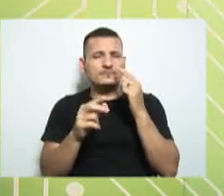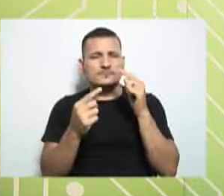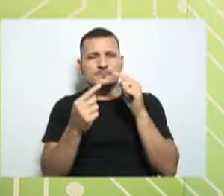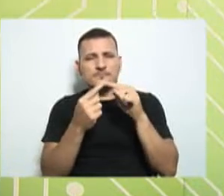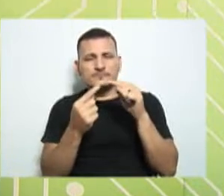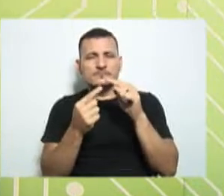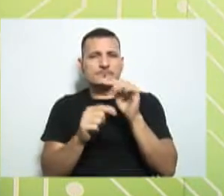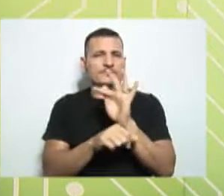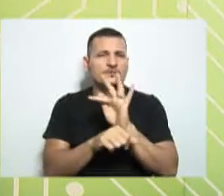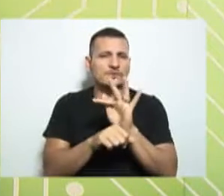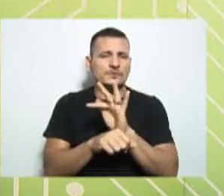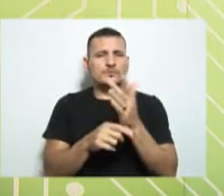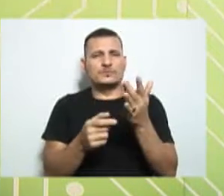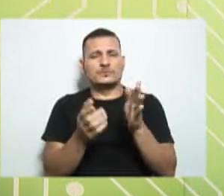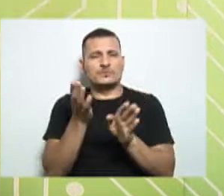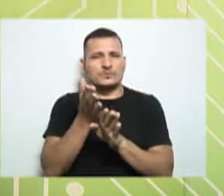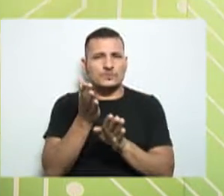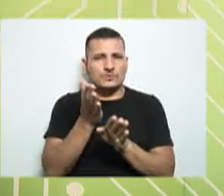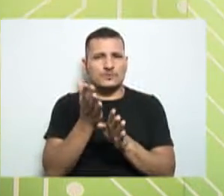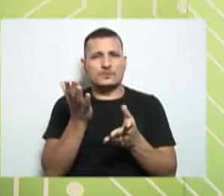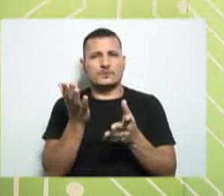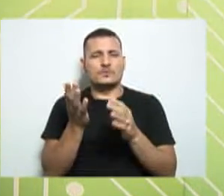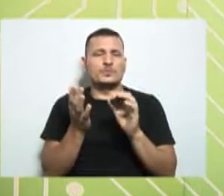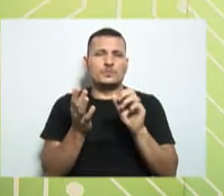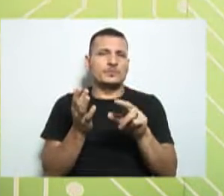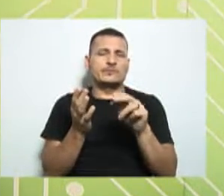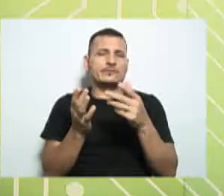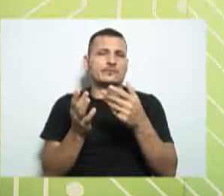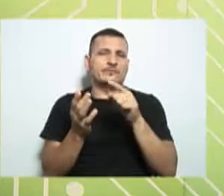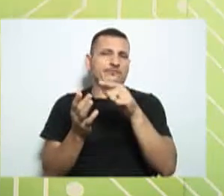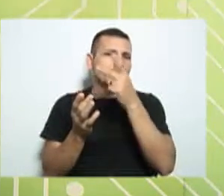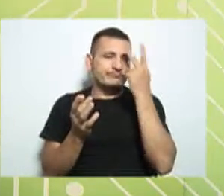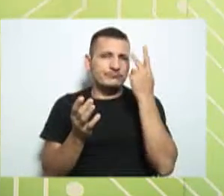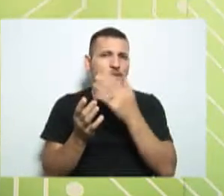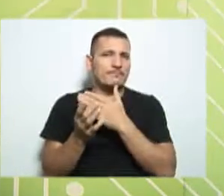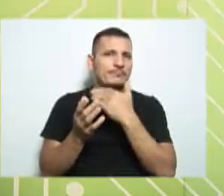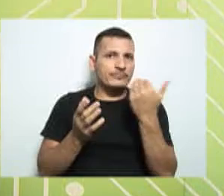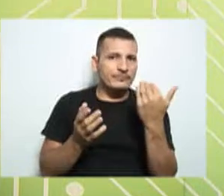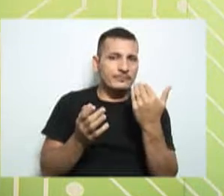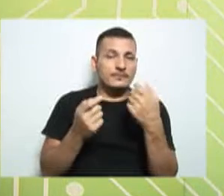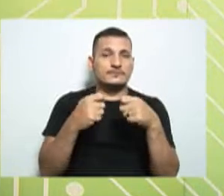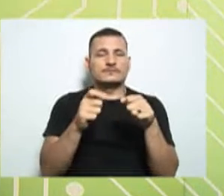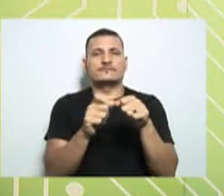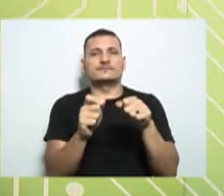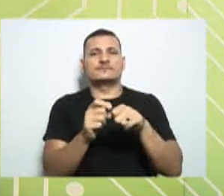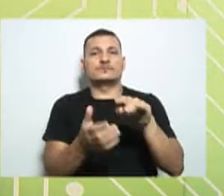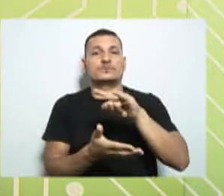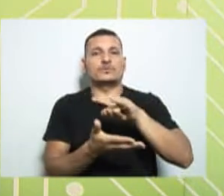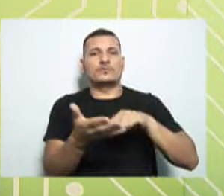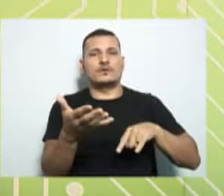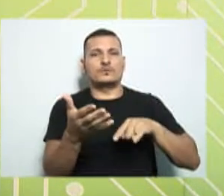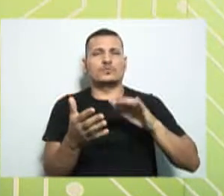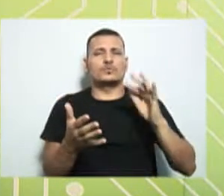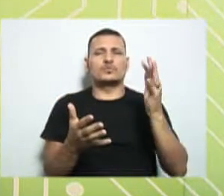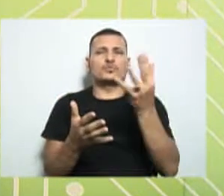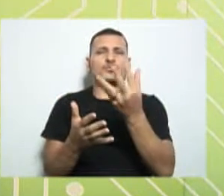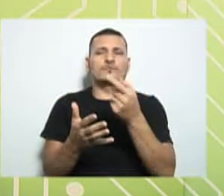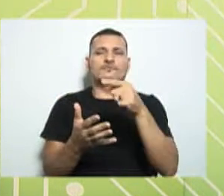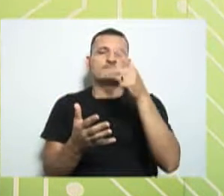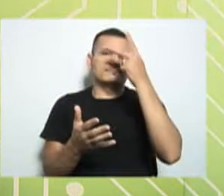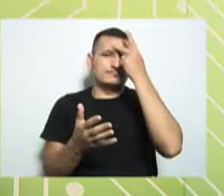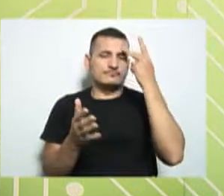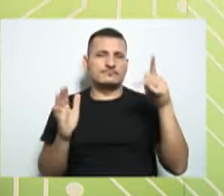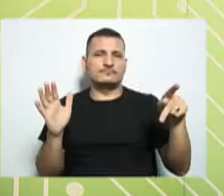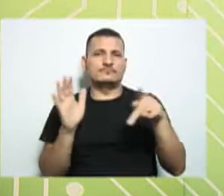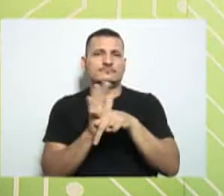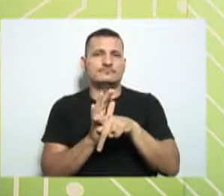que quer falar o quê? Ah, alguém faleceu e você tem que fazer um inventário de tudo aquilo que a pessoa possui. Para quê?